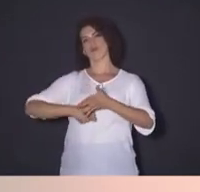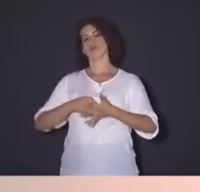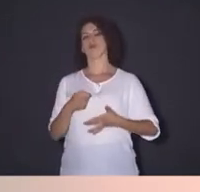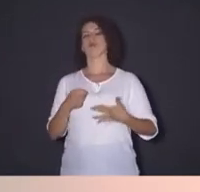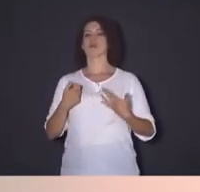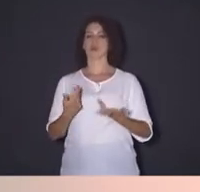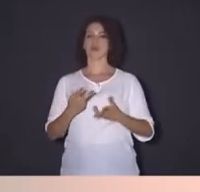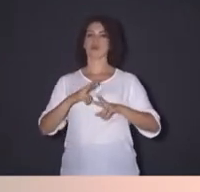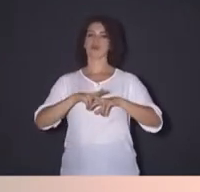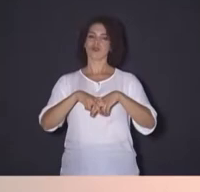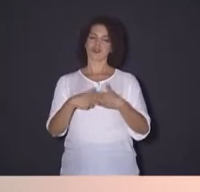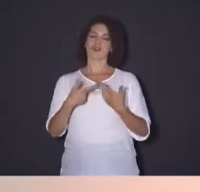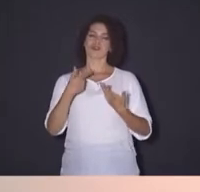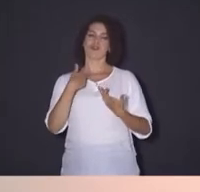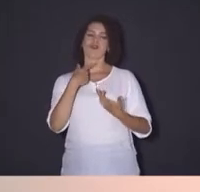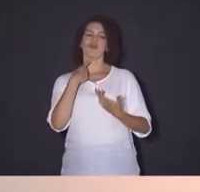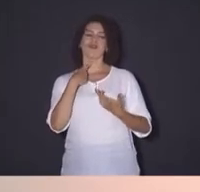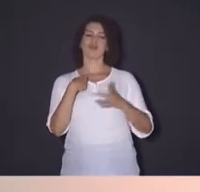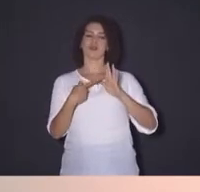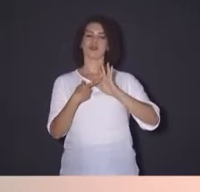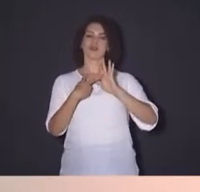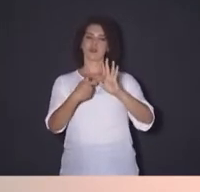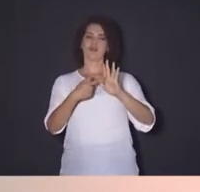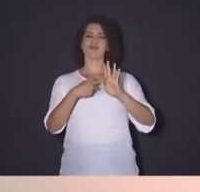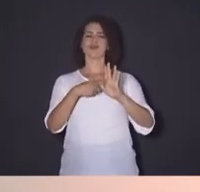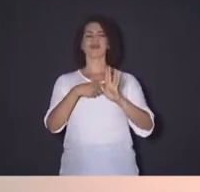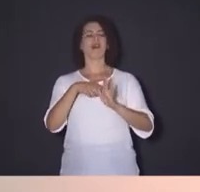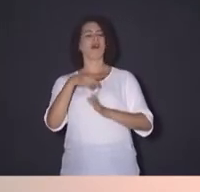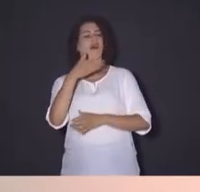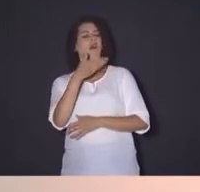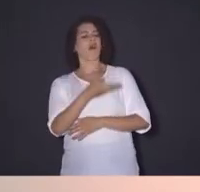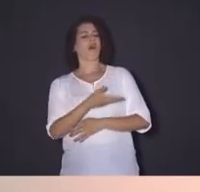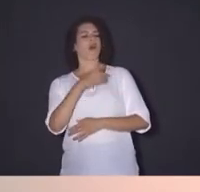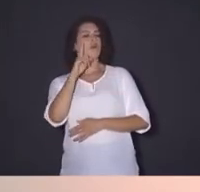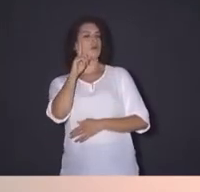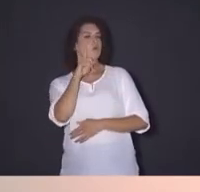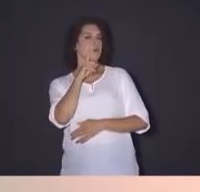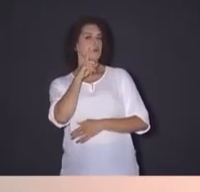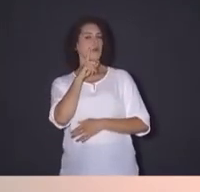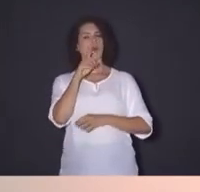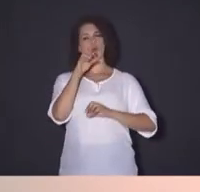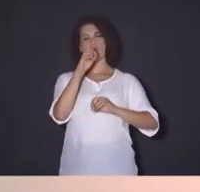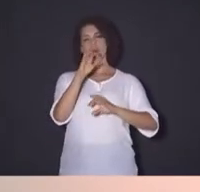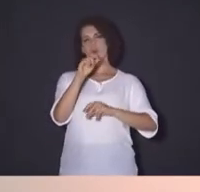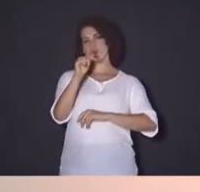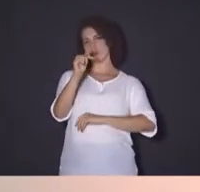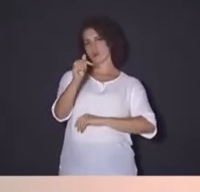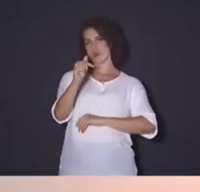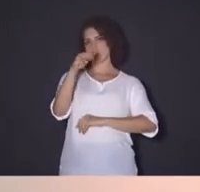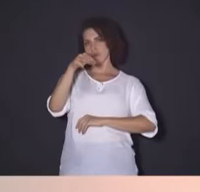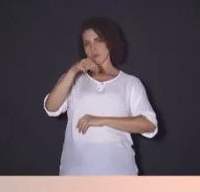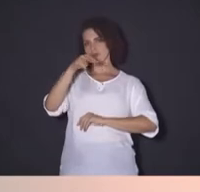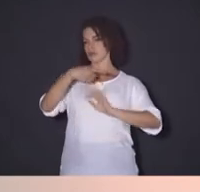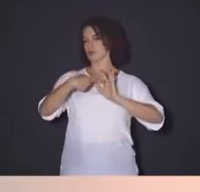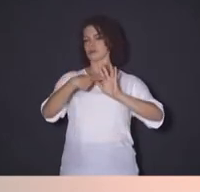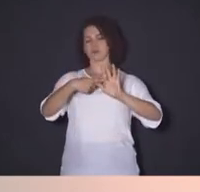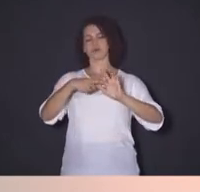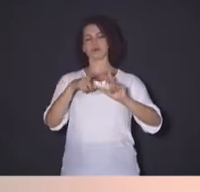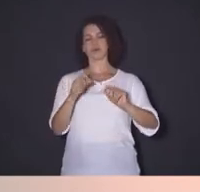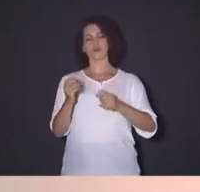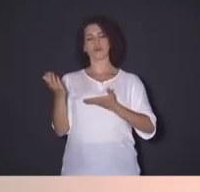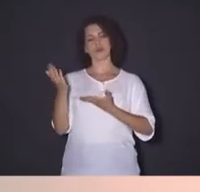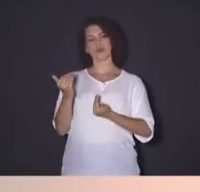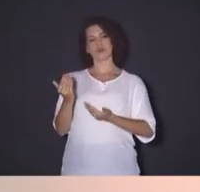E foi isso que eu quis trazer com o Iaí Morena. O Educa 7 também faz com que os jovens de periferia, as